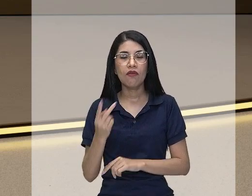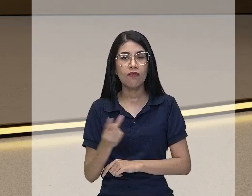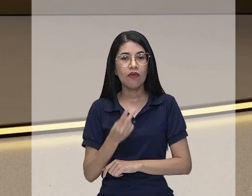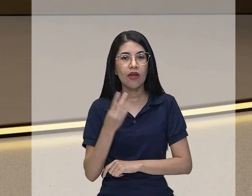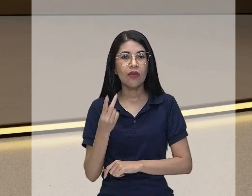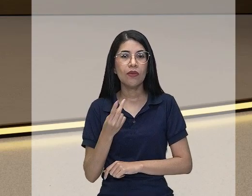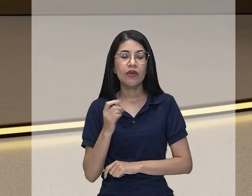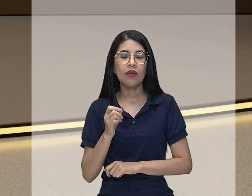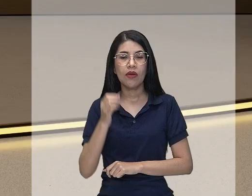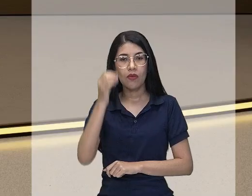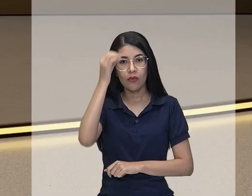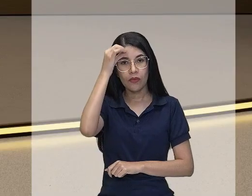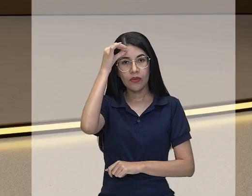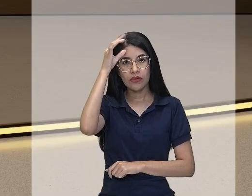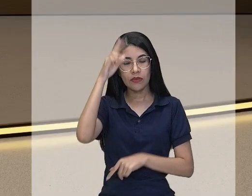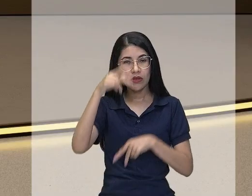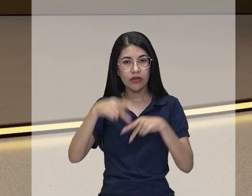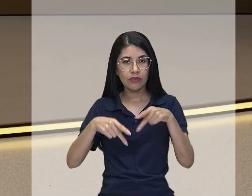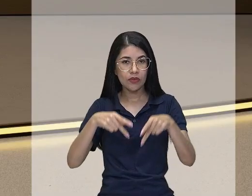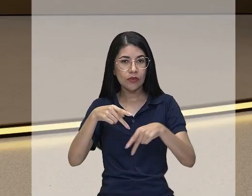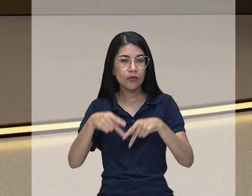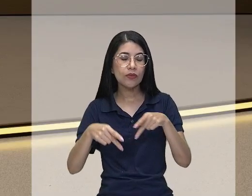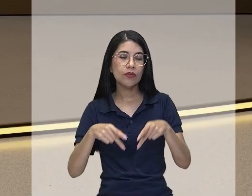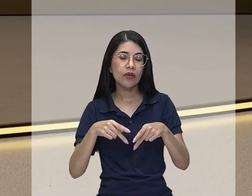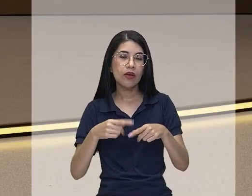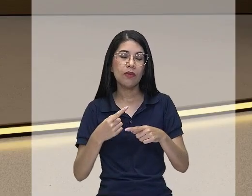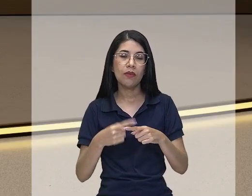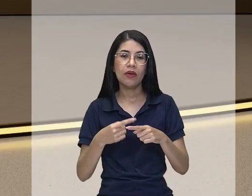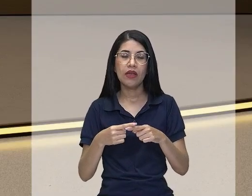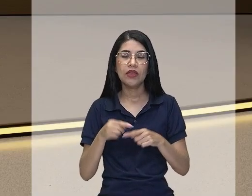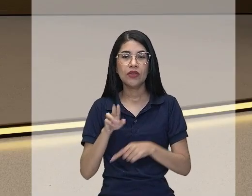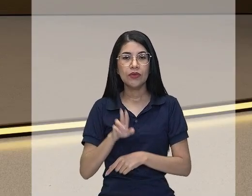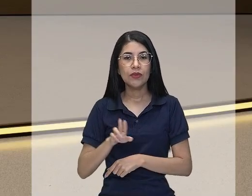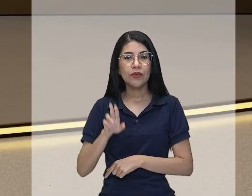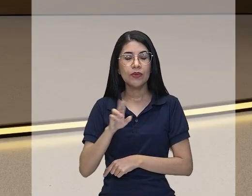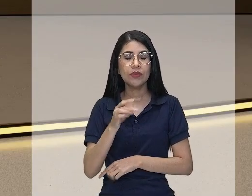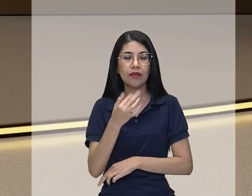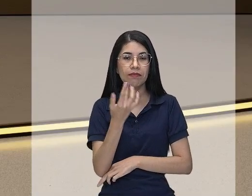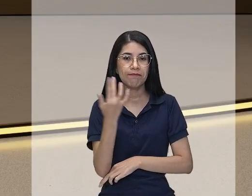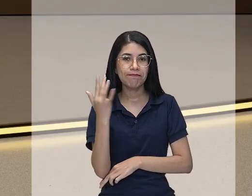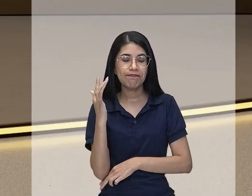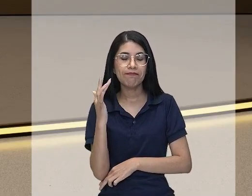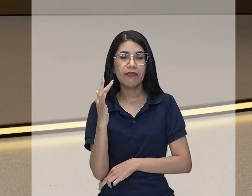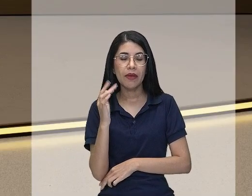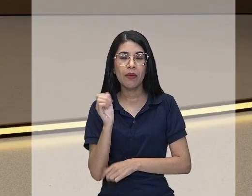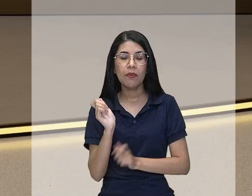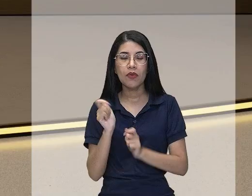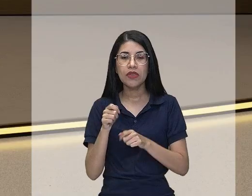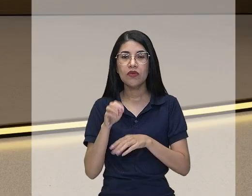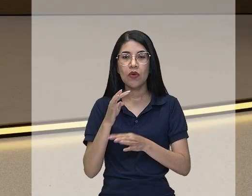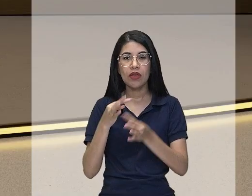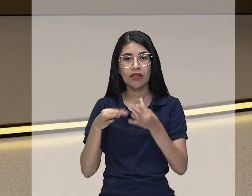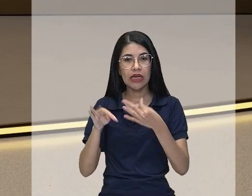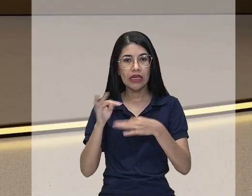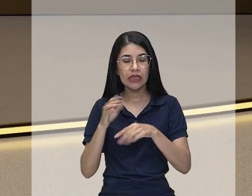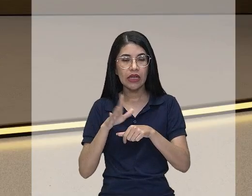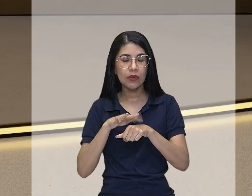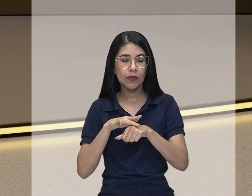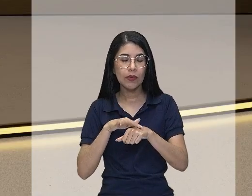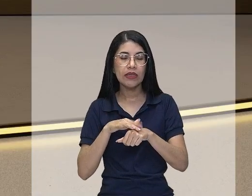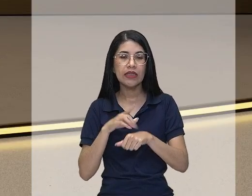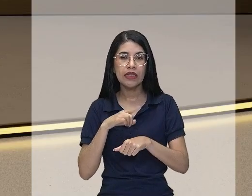esse conhecimento popular, né? Porque quando a gente fala do uso das plantas para tratamento, né, existe um